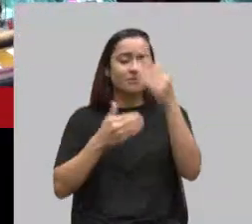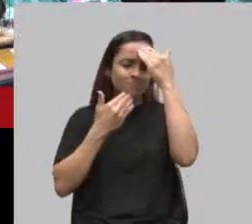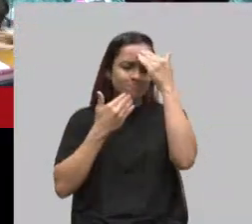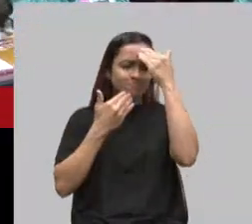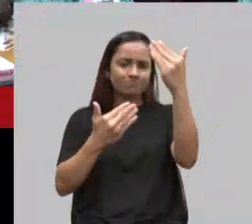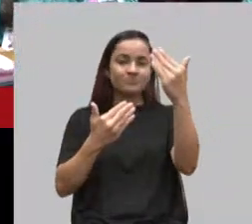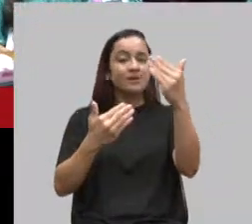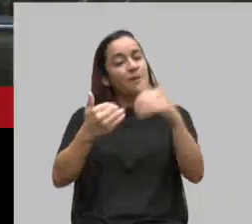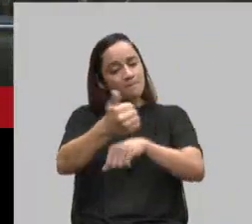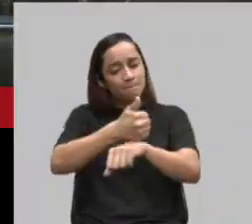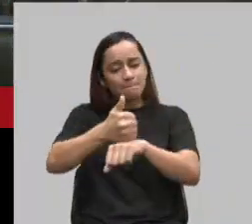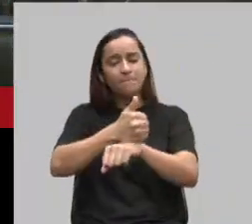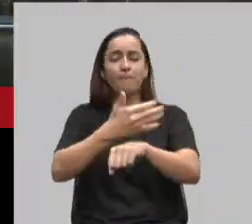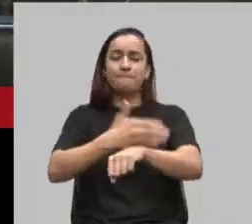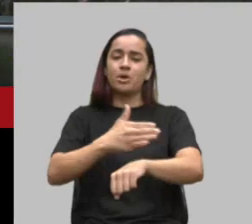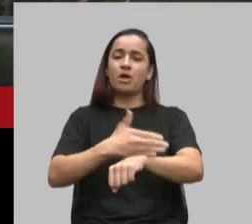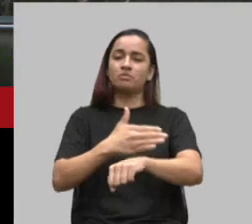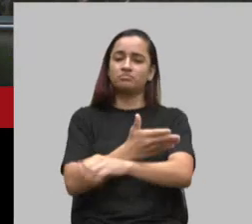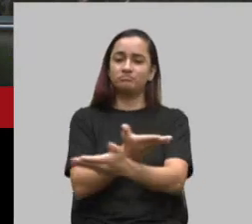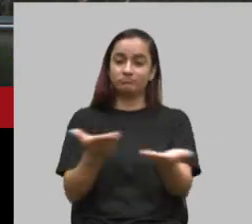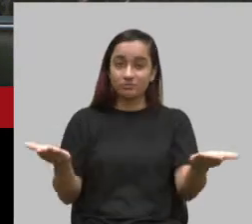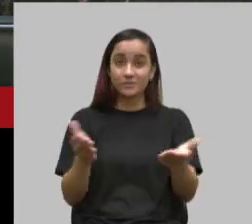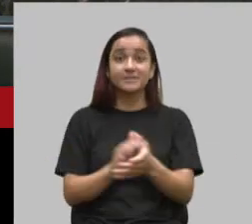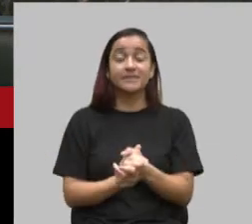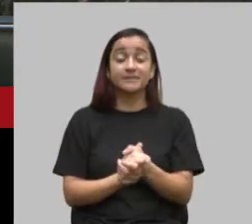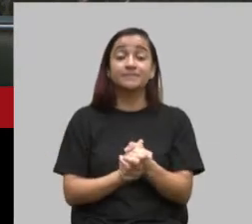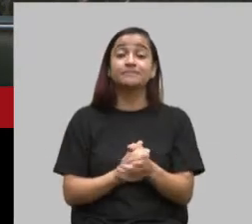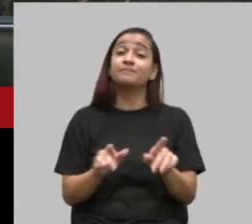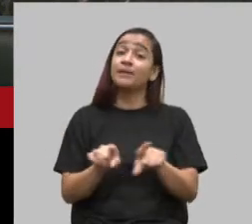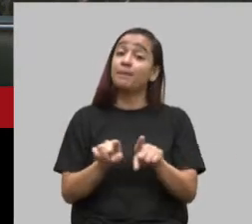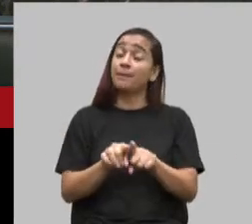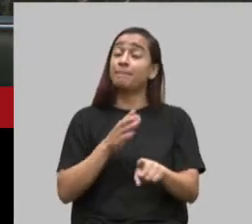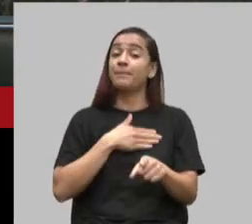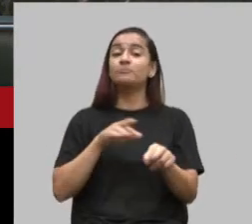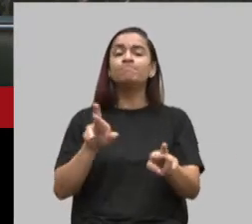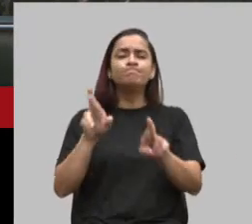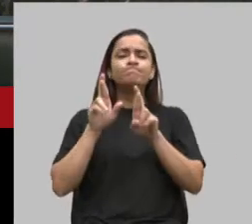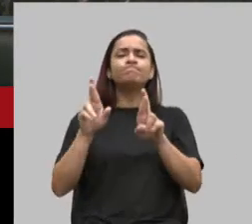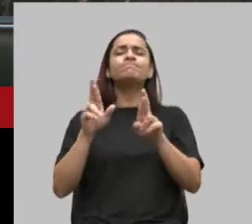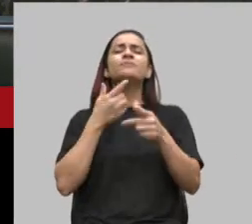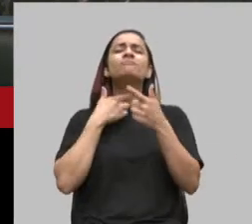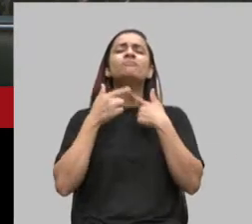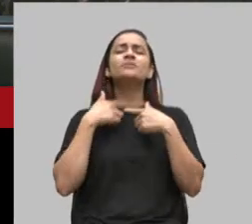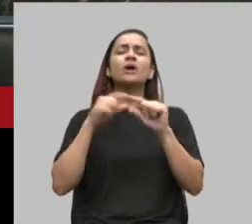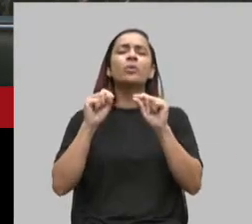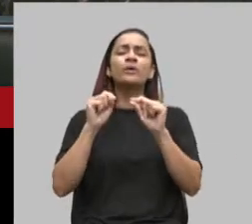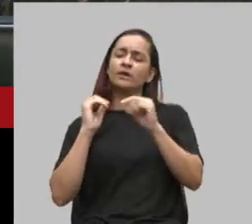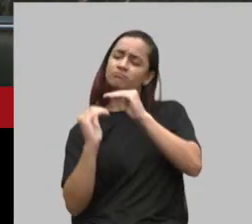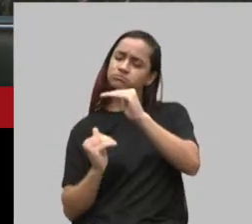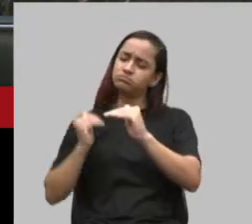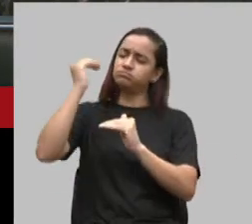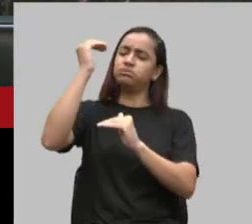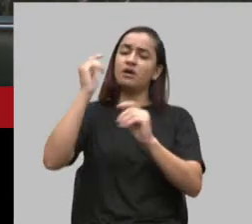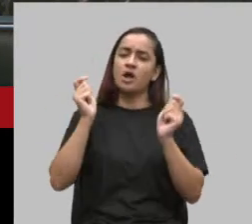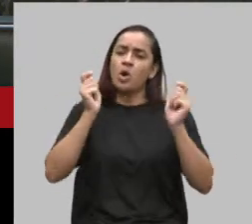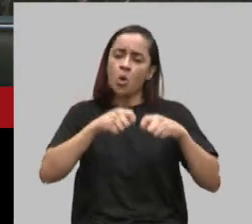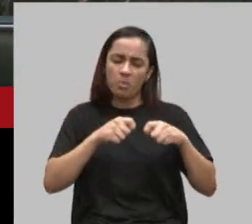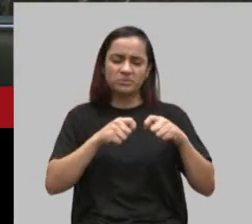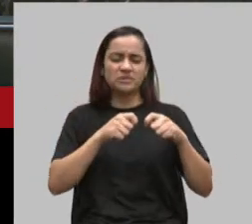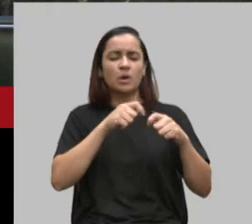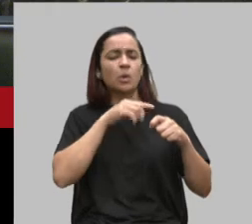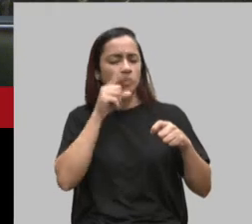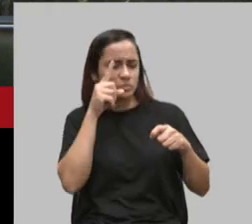profissão eh e o meu desejo de que a gente supere eh as condições de sucateamento de